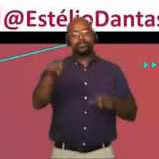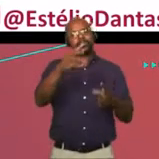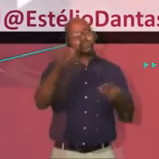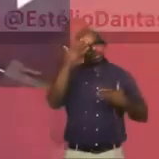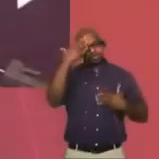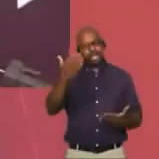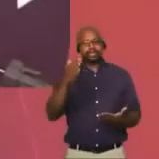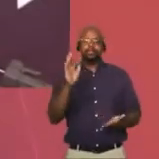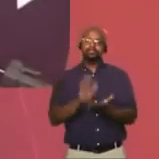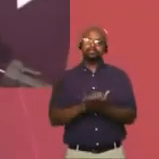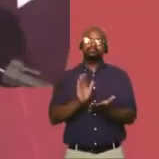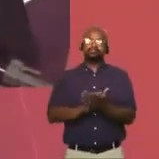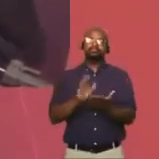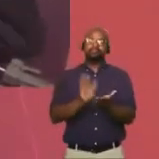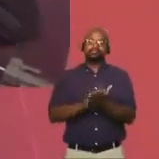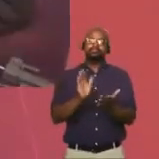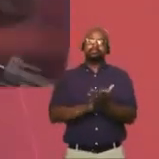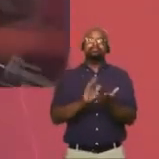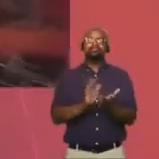a